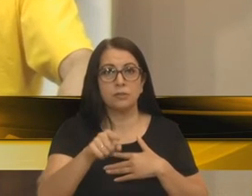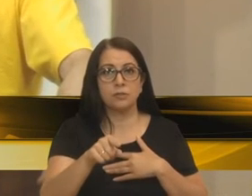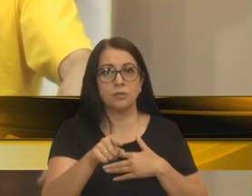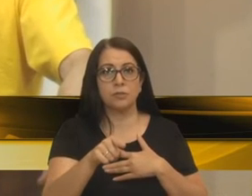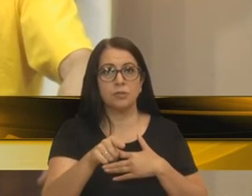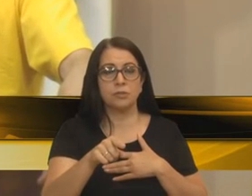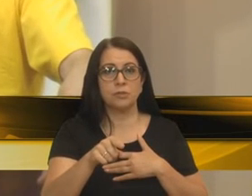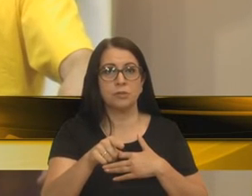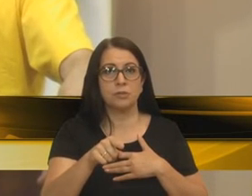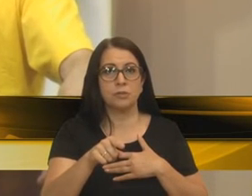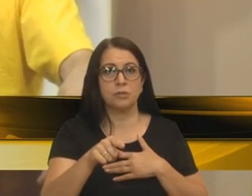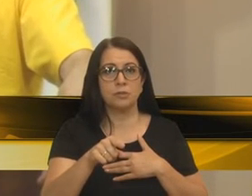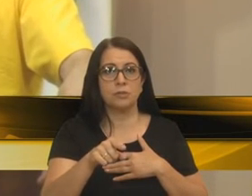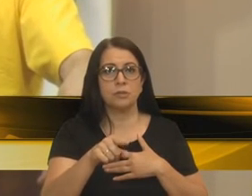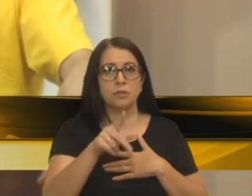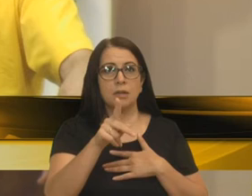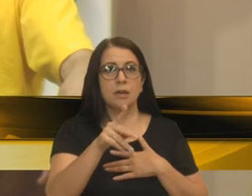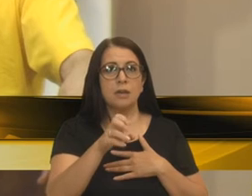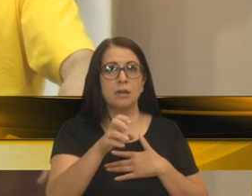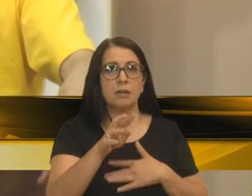da Petite Boy.